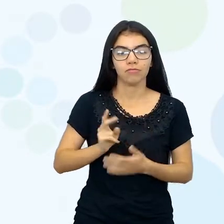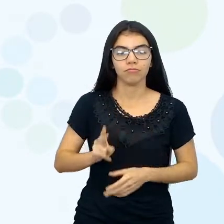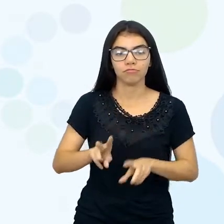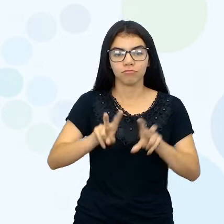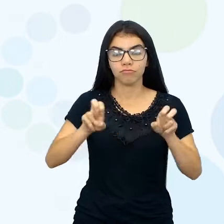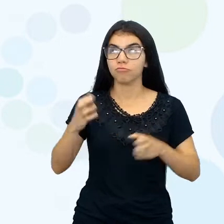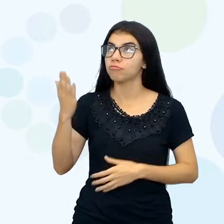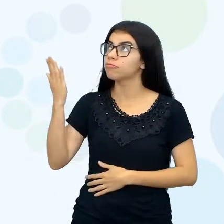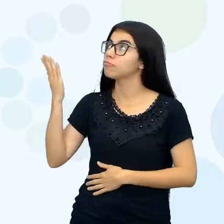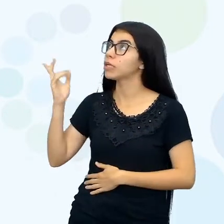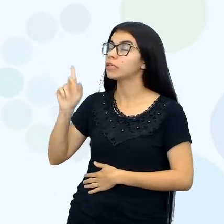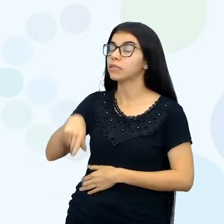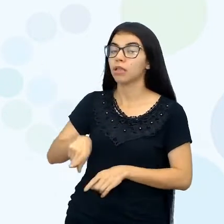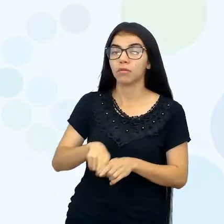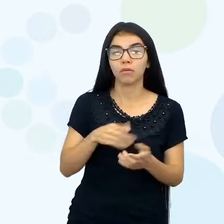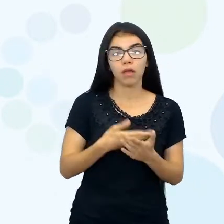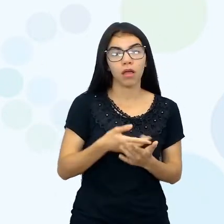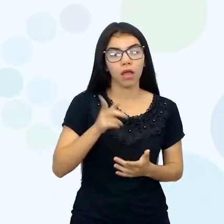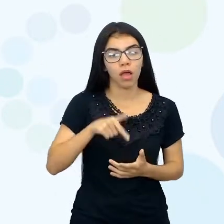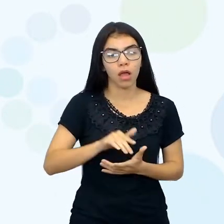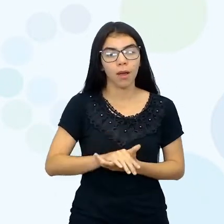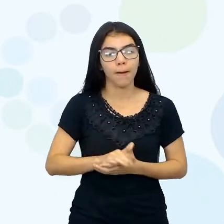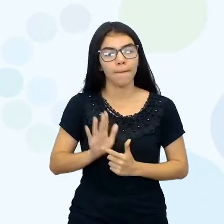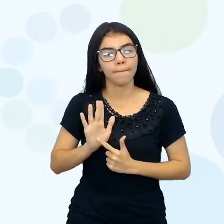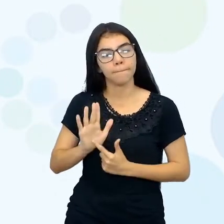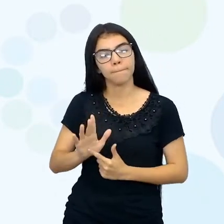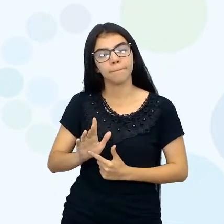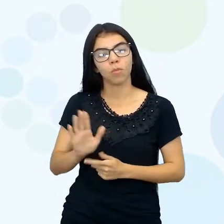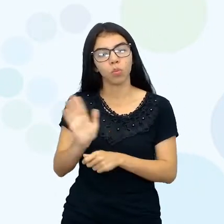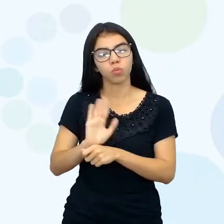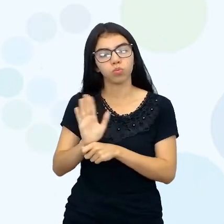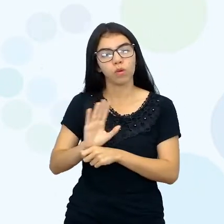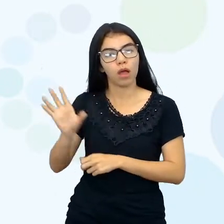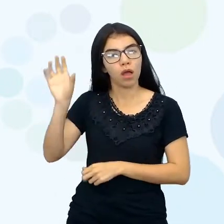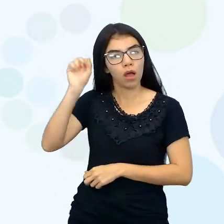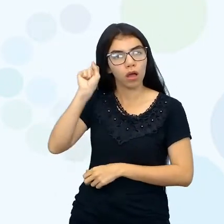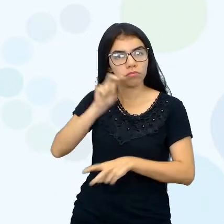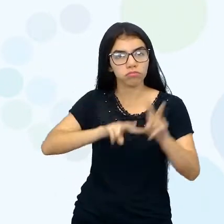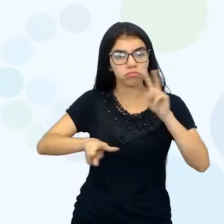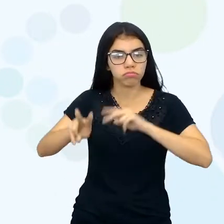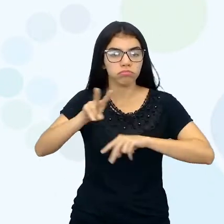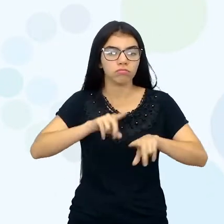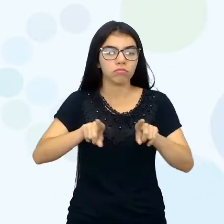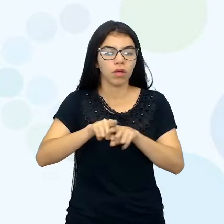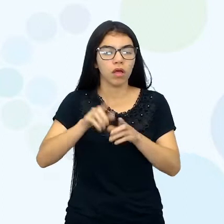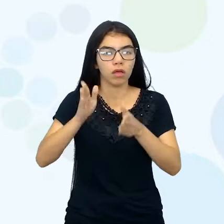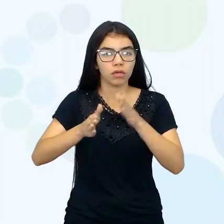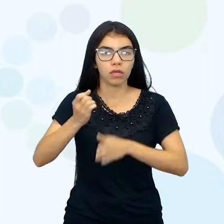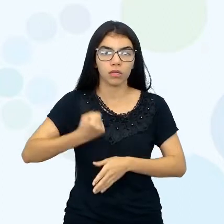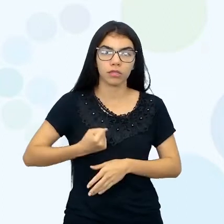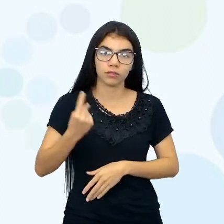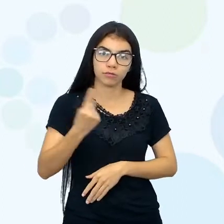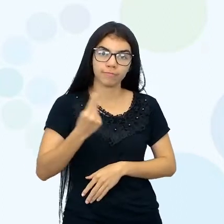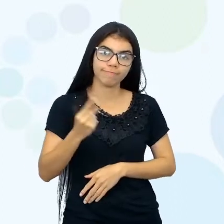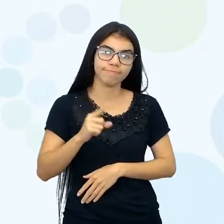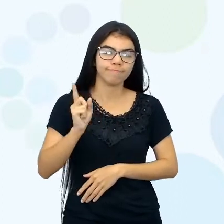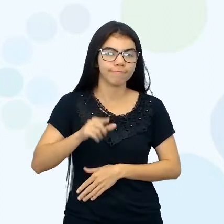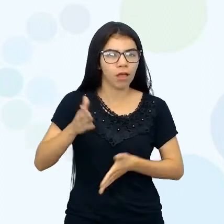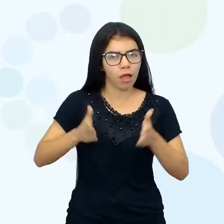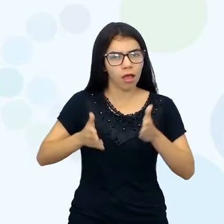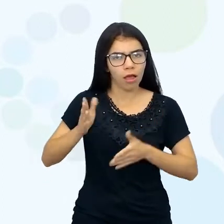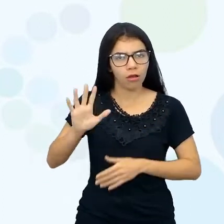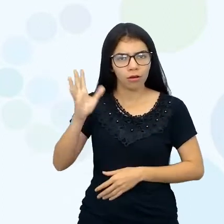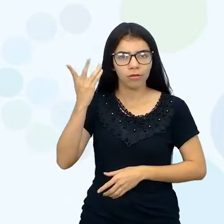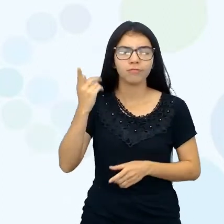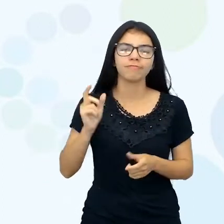tela. Hoje a aula é Mostra de Cinema e Audiovisual, parte 1. Falei que ia falar sobre isso, falei que vocês vão ter que fazer, chegou nesse momento.